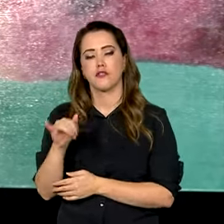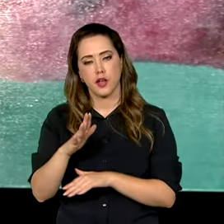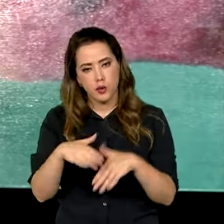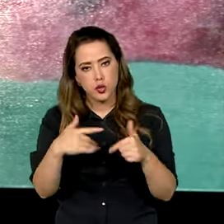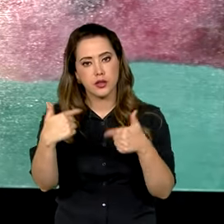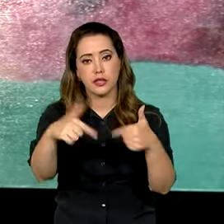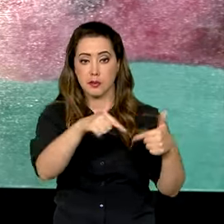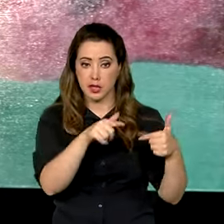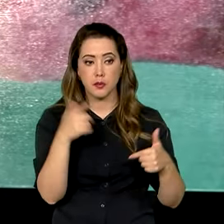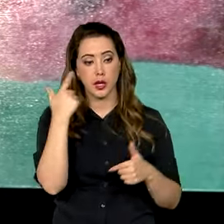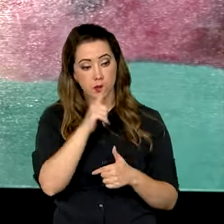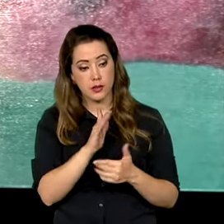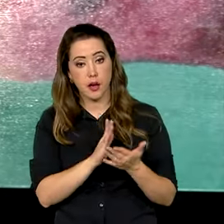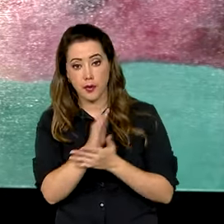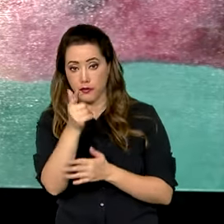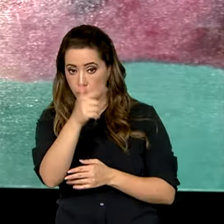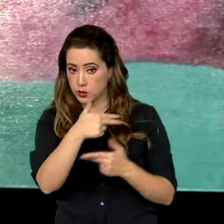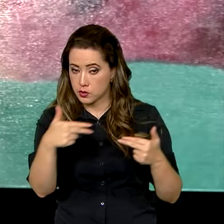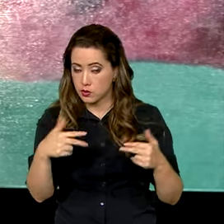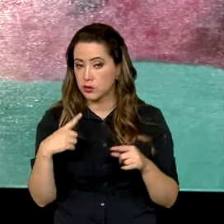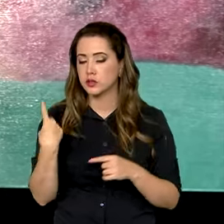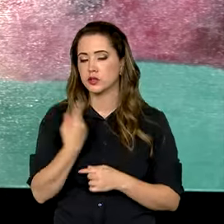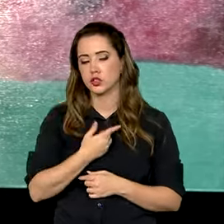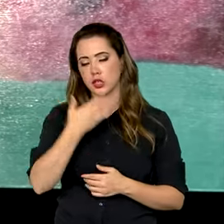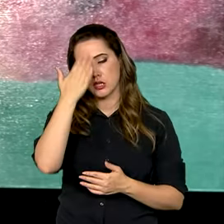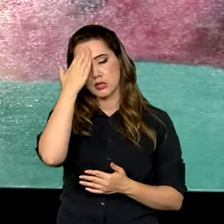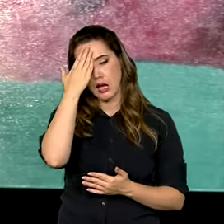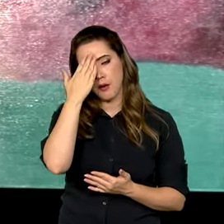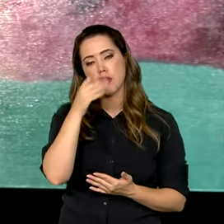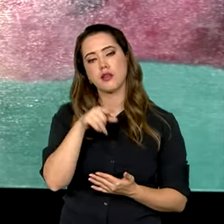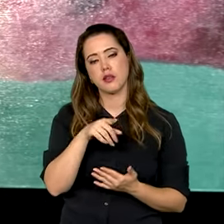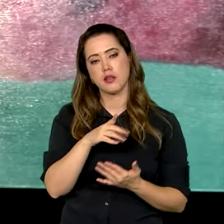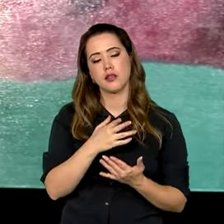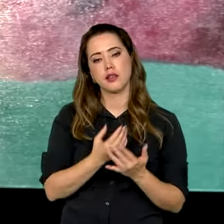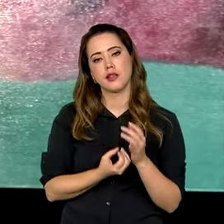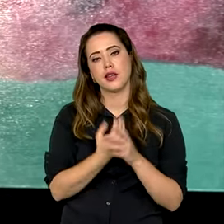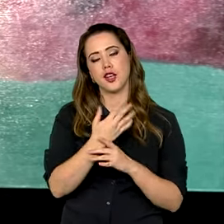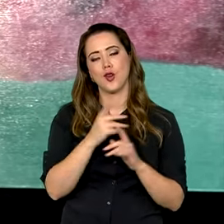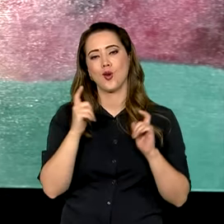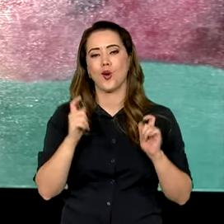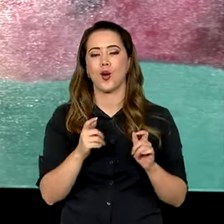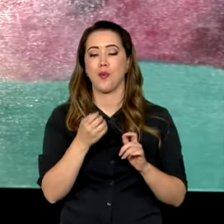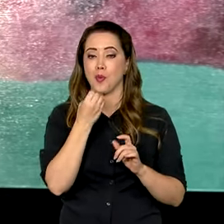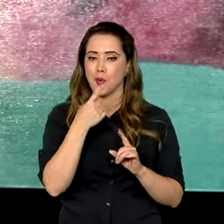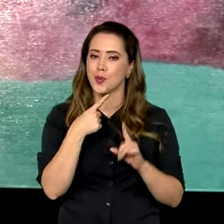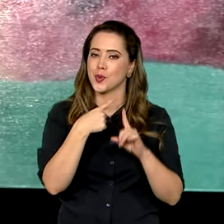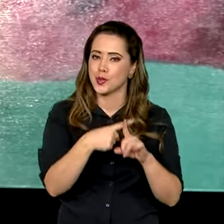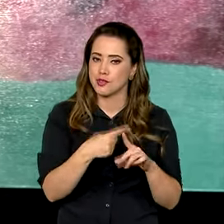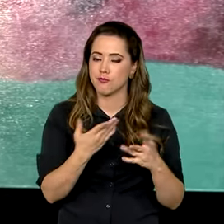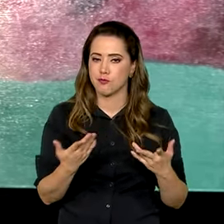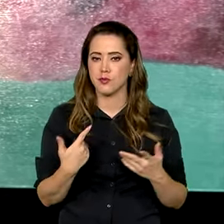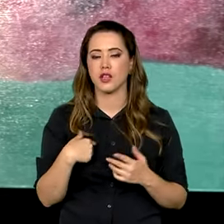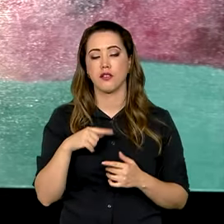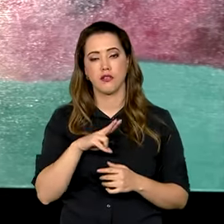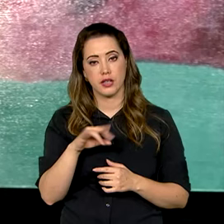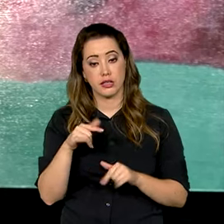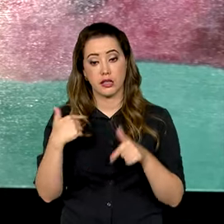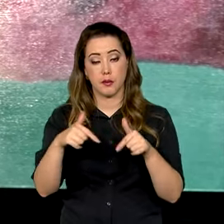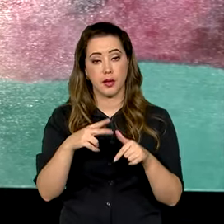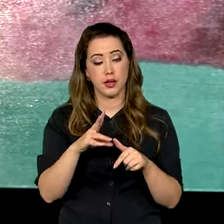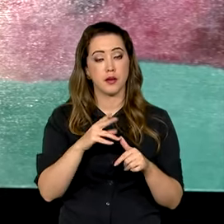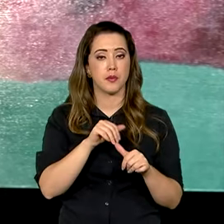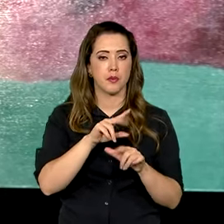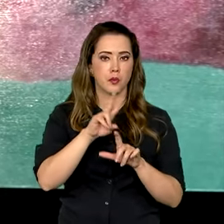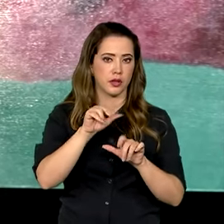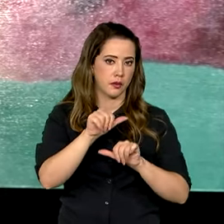votação. Sabemos que isso cria um ambiente positivo. Vamos continuar trabalhando para ver se conclui a votação dos projetos que envolve, nós chamamos, da